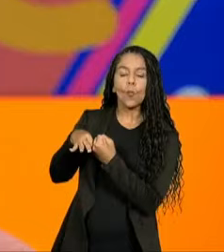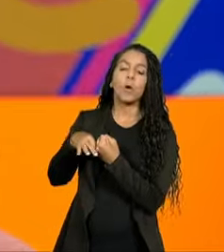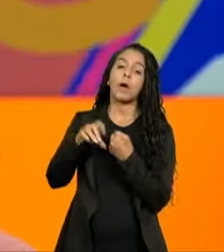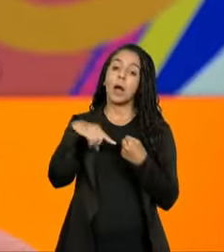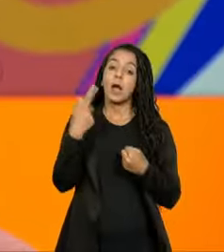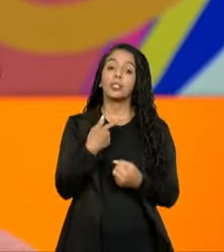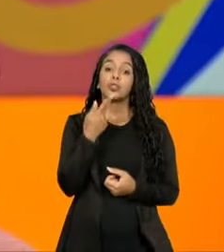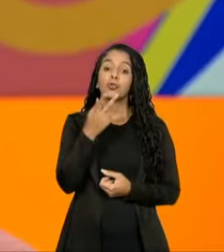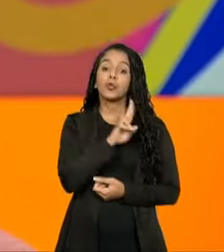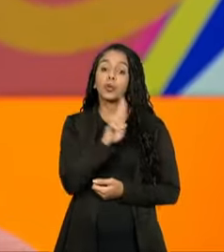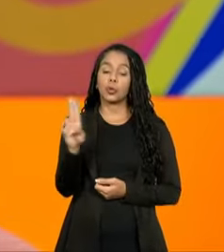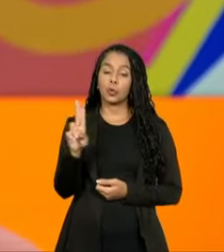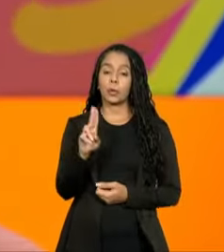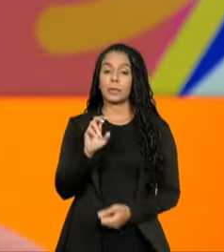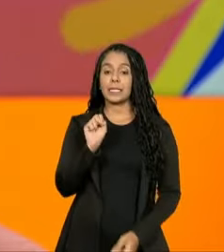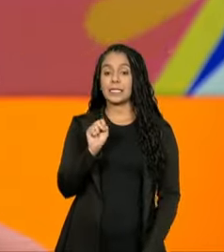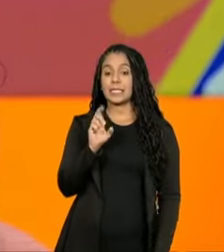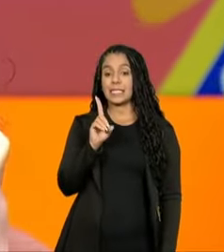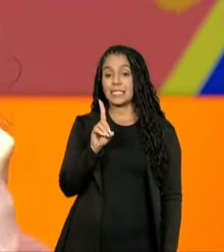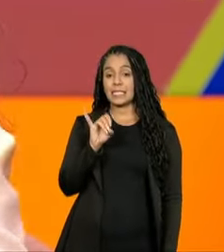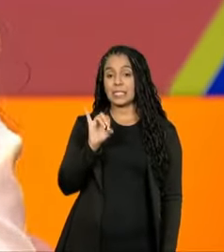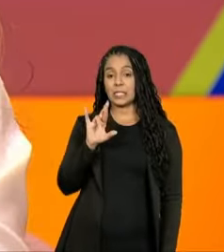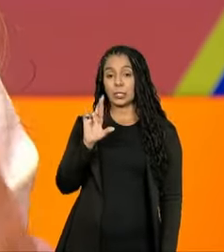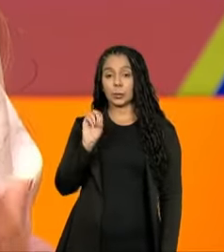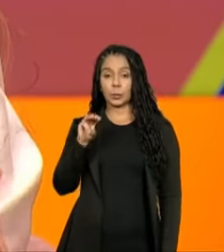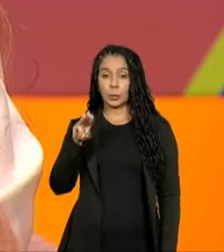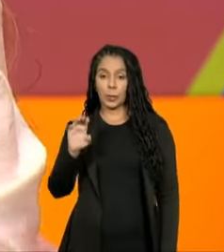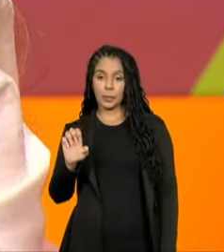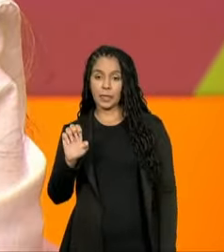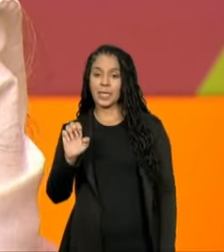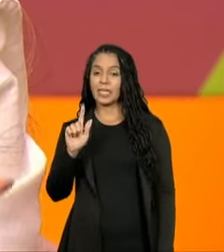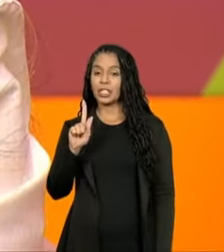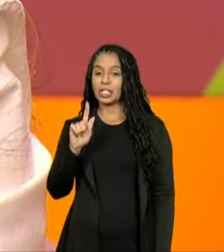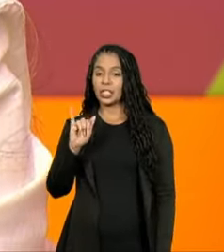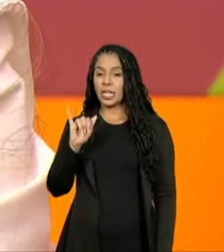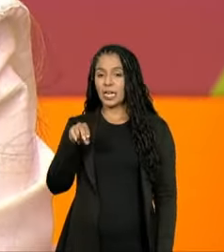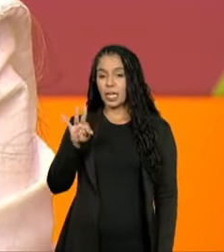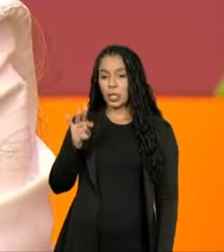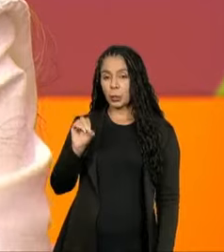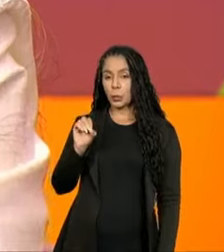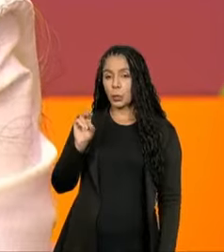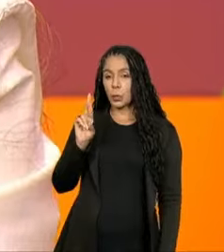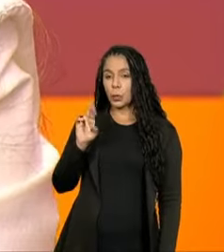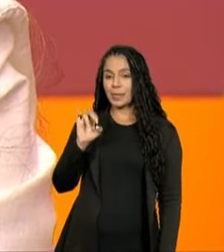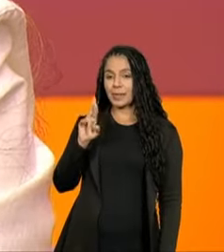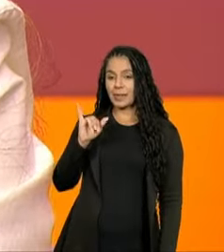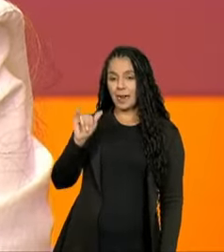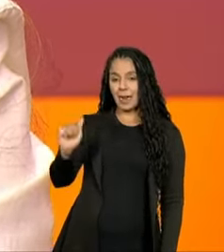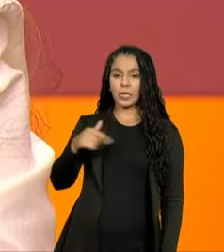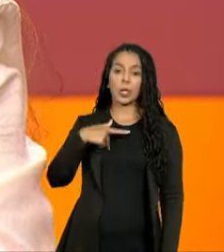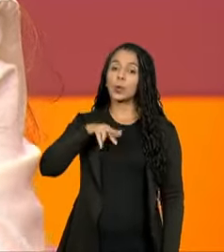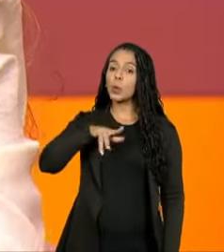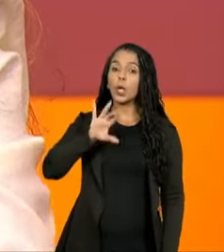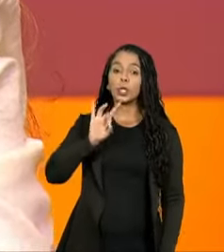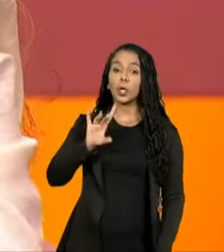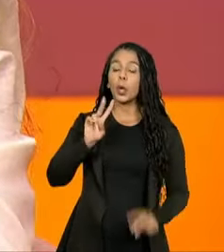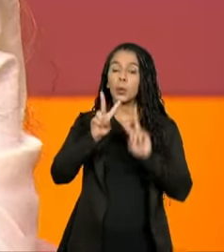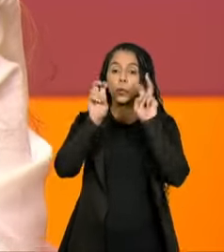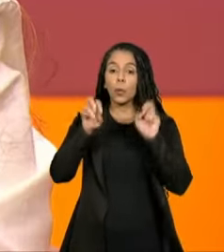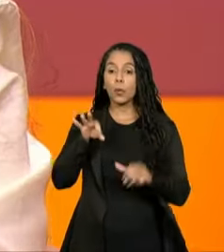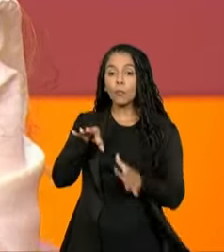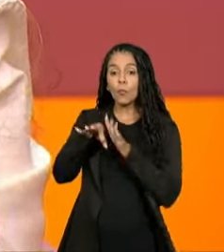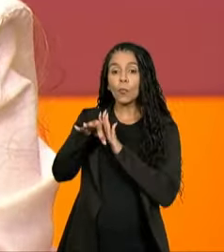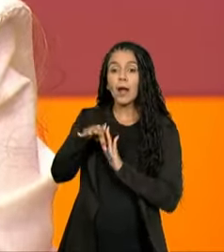passamos a chamar de síndrome geniturinária. Quer dizer, para abarcar aquelas alterações que, muito mais do que apenas vaginais, englobam a